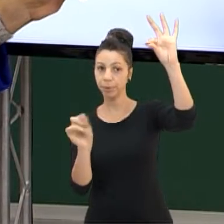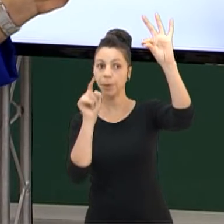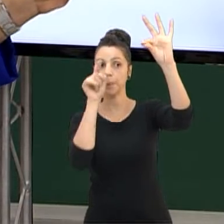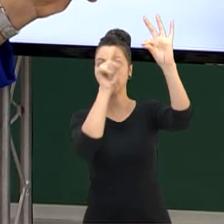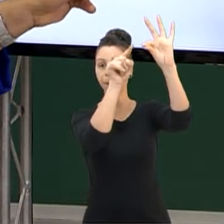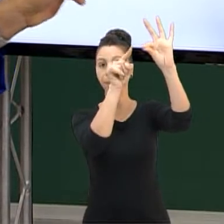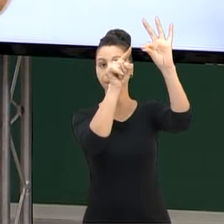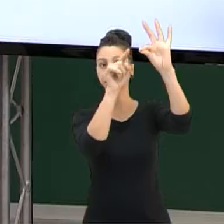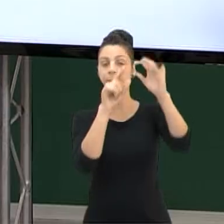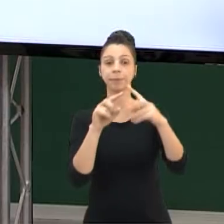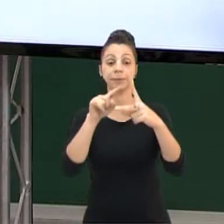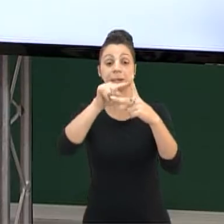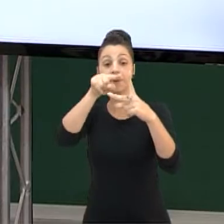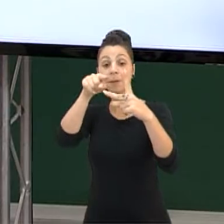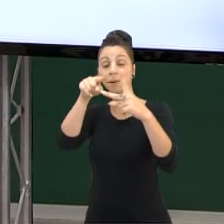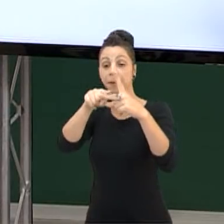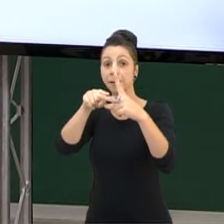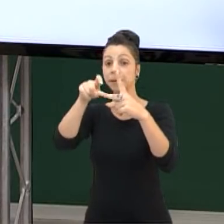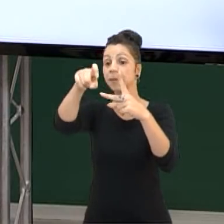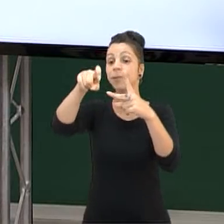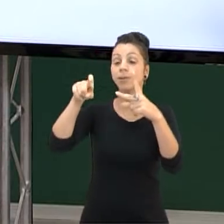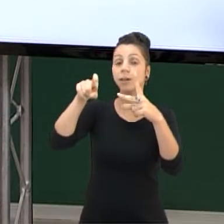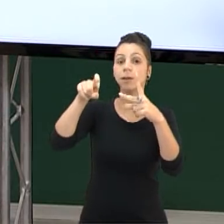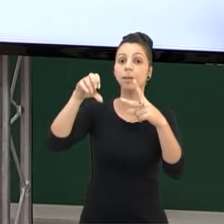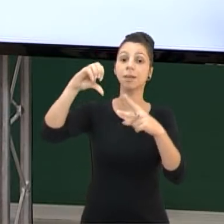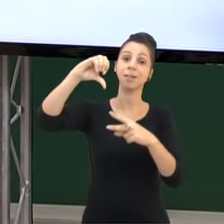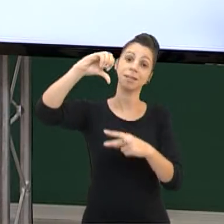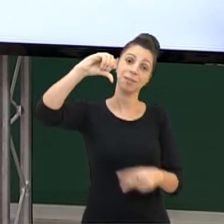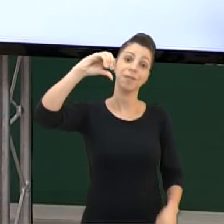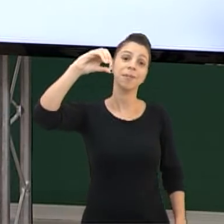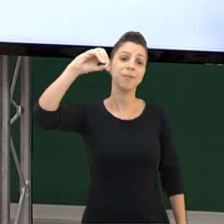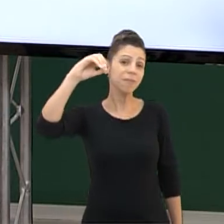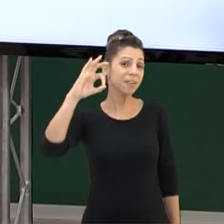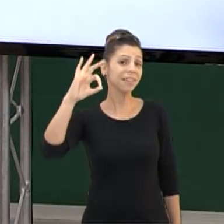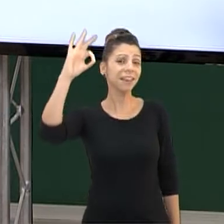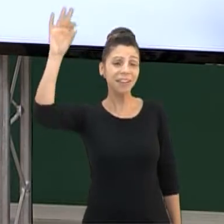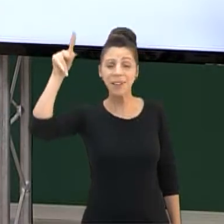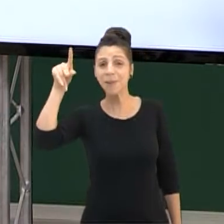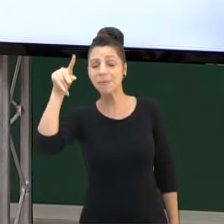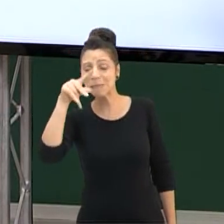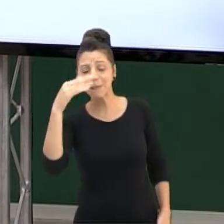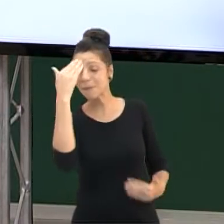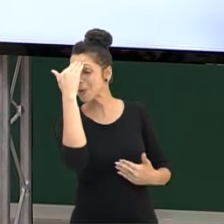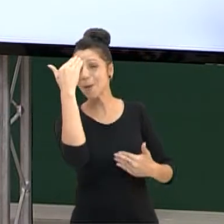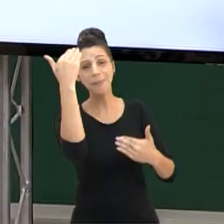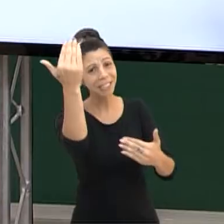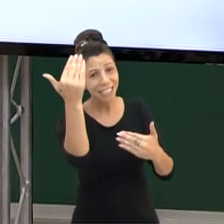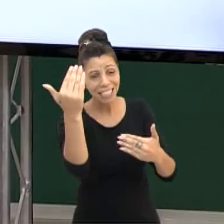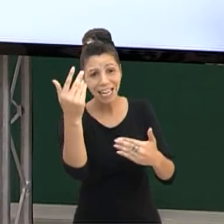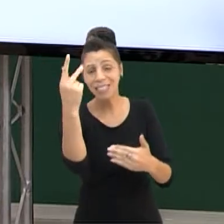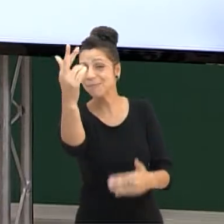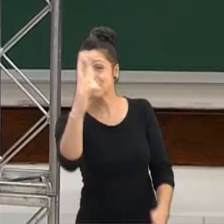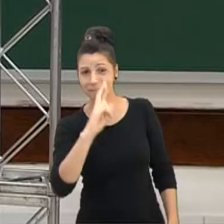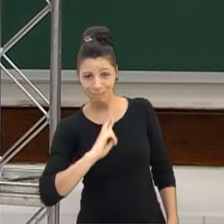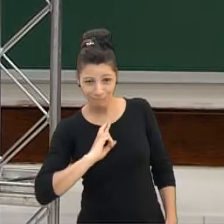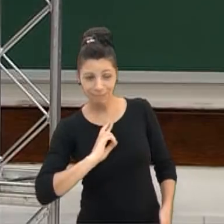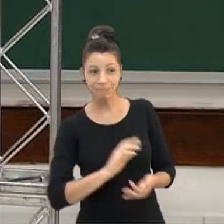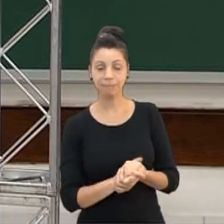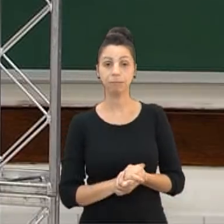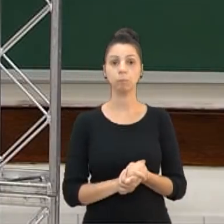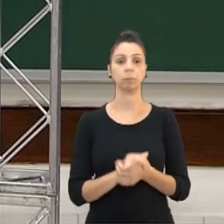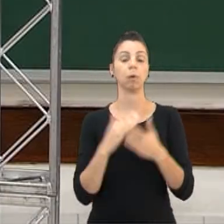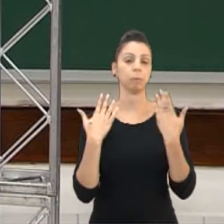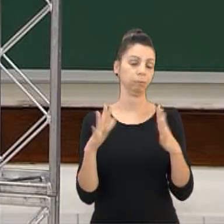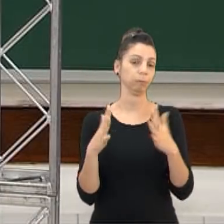nós temos então que o valor de x é 90 graus, prof. Isso mesmo, obrigado por falar, viu? 90 graus, isso